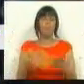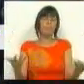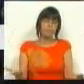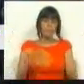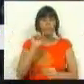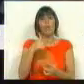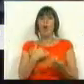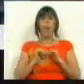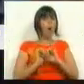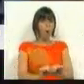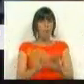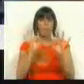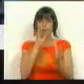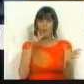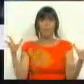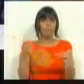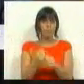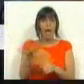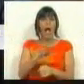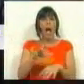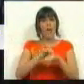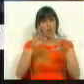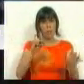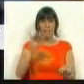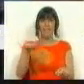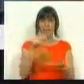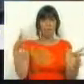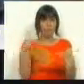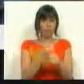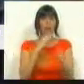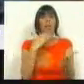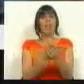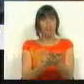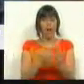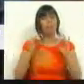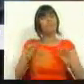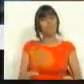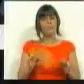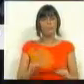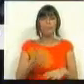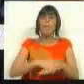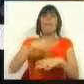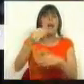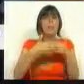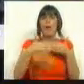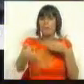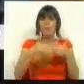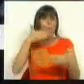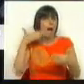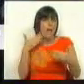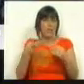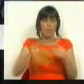Oponmo-nos, por isso, ao esvaziamento das valências do Hospital de Serpa, que levará, imensuravelmente, mais tarde ou mais cedo,